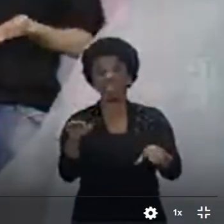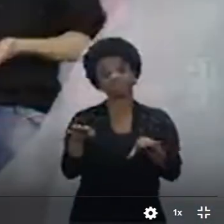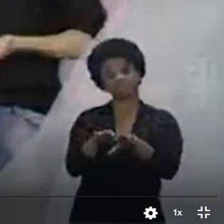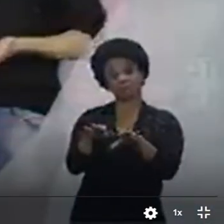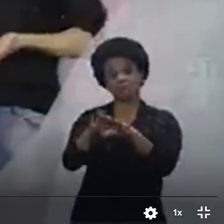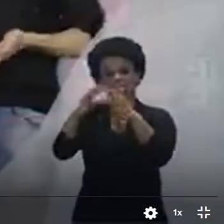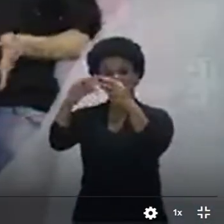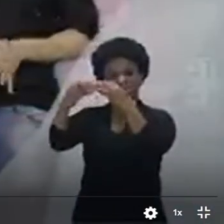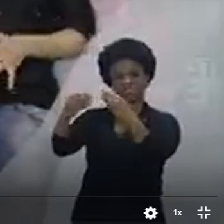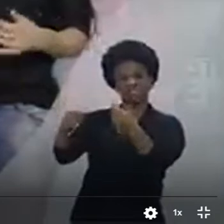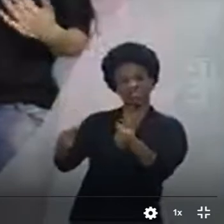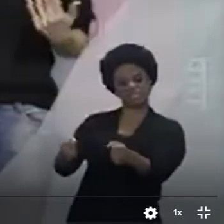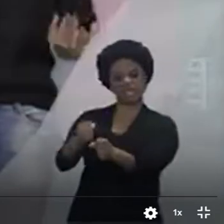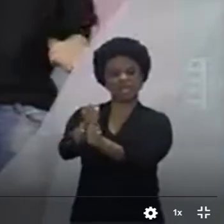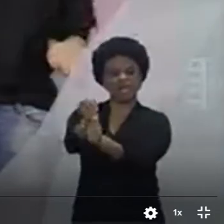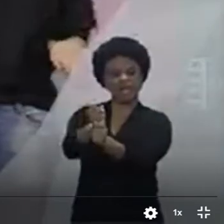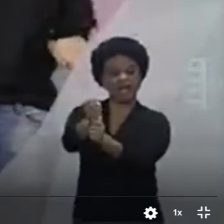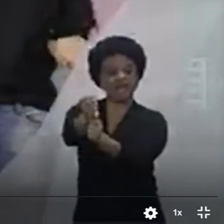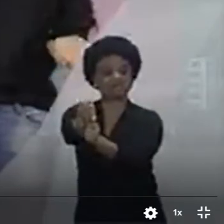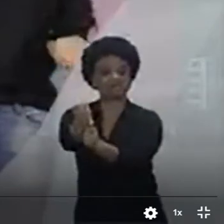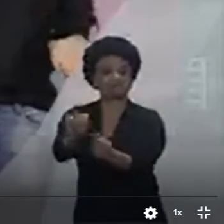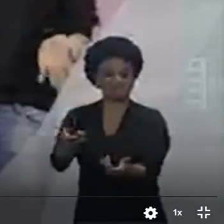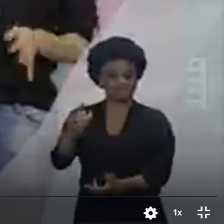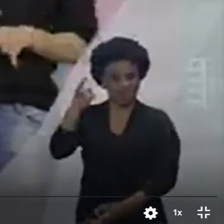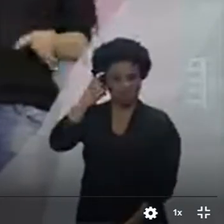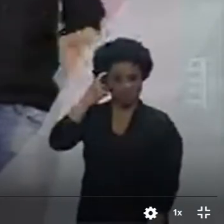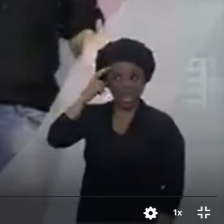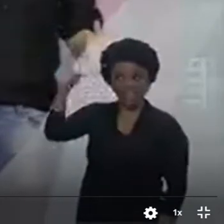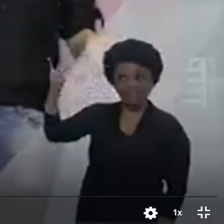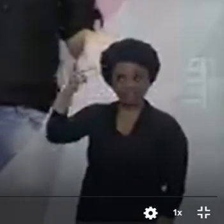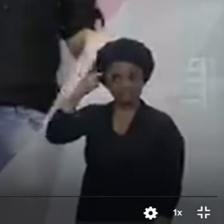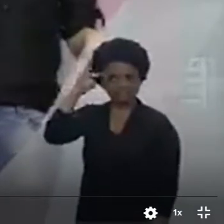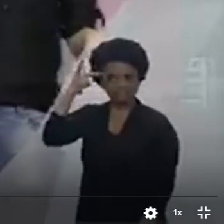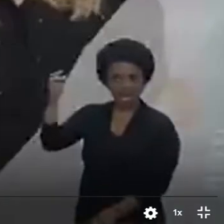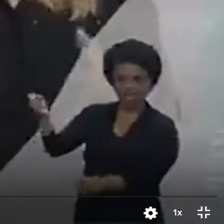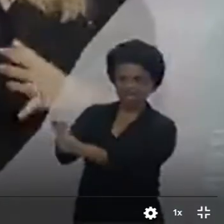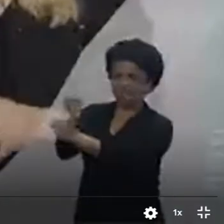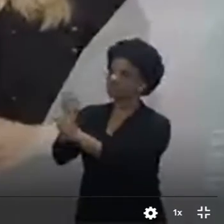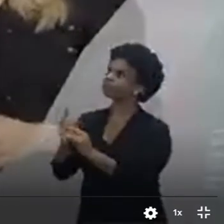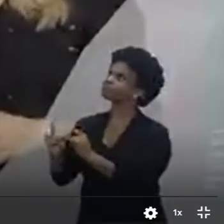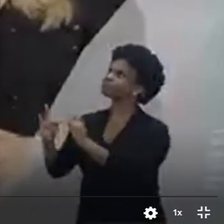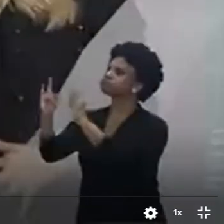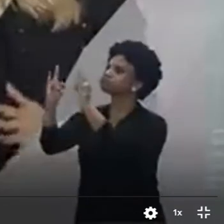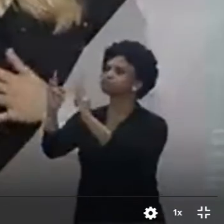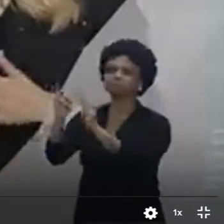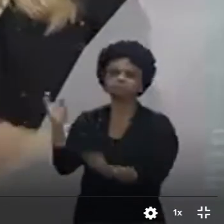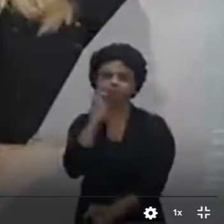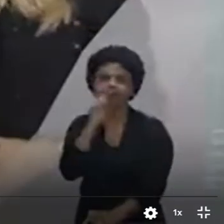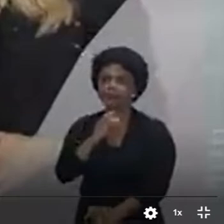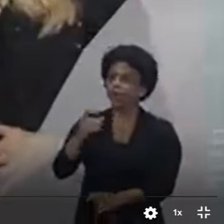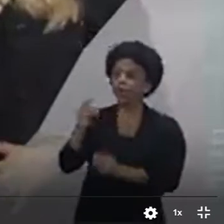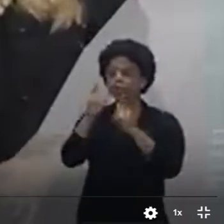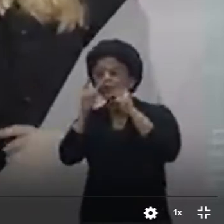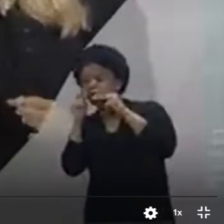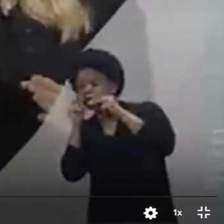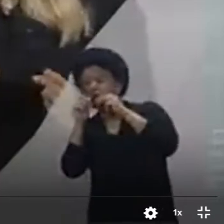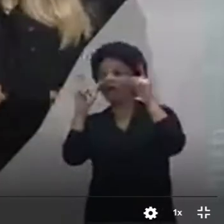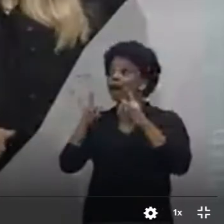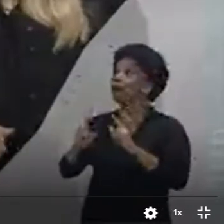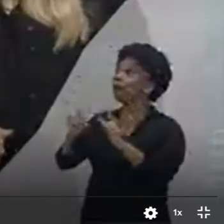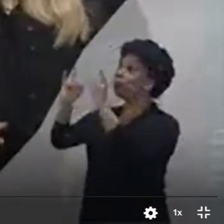Você já deve imaginar que todos esses prédios de São Paulo não nasceram da noite para o dia. Cada material de cada prédio